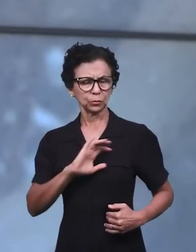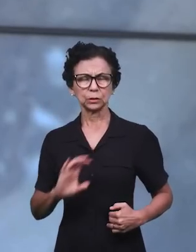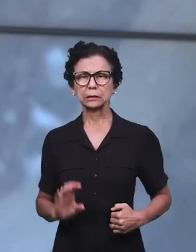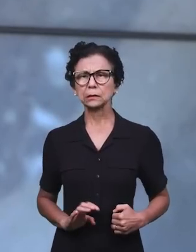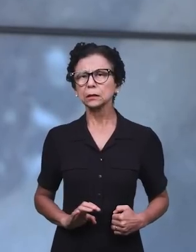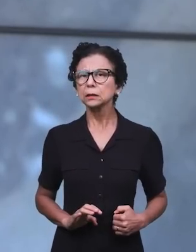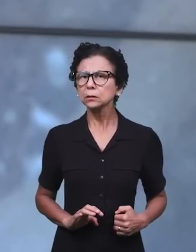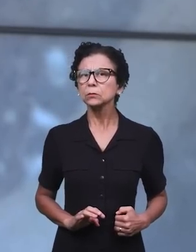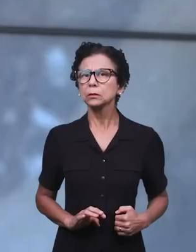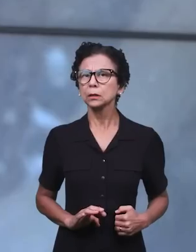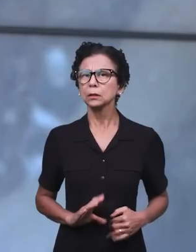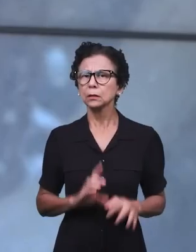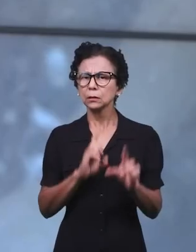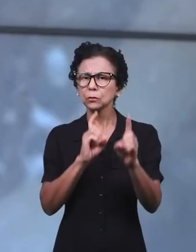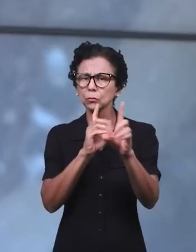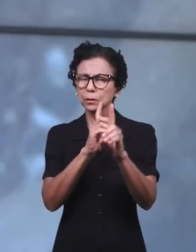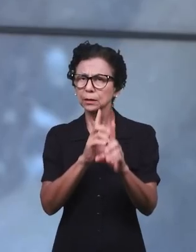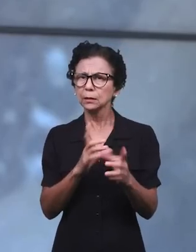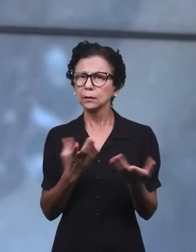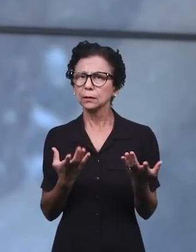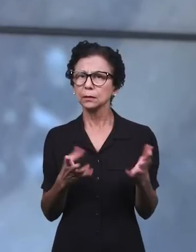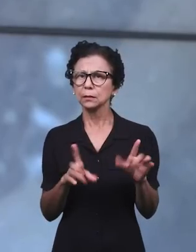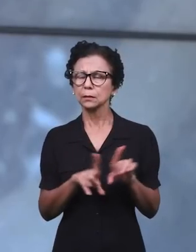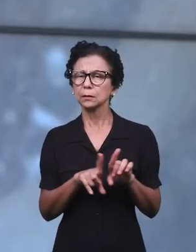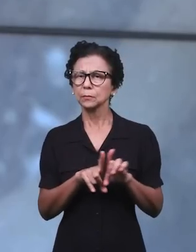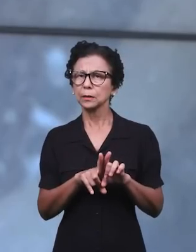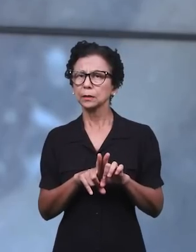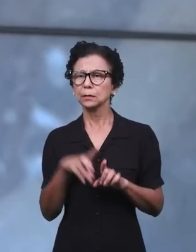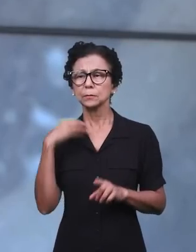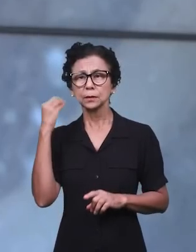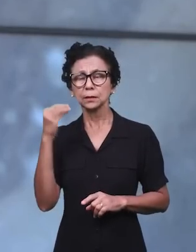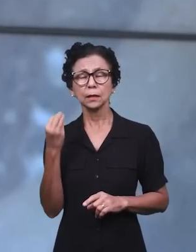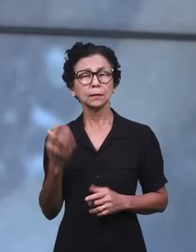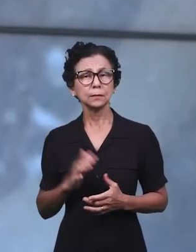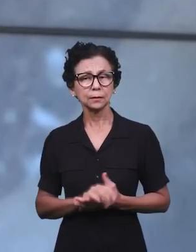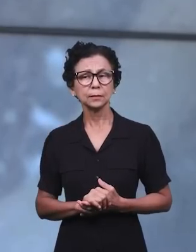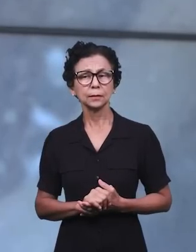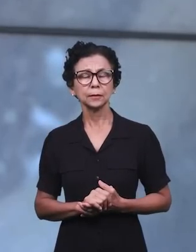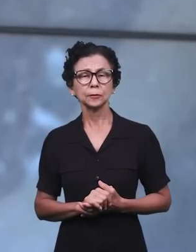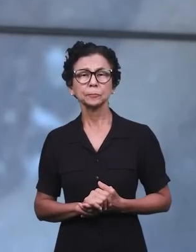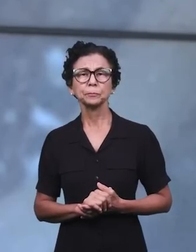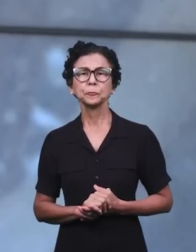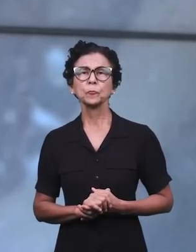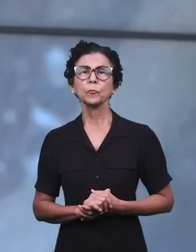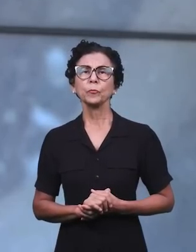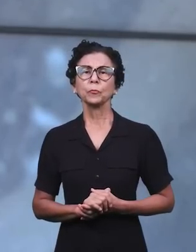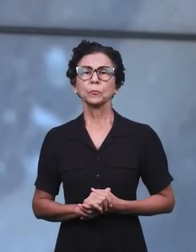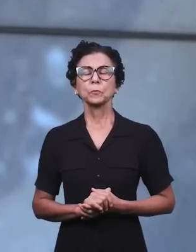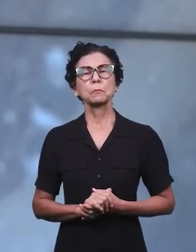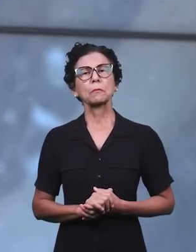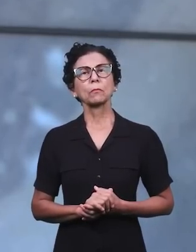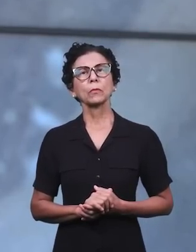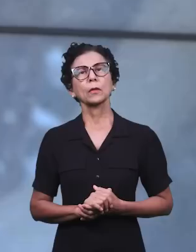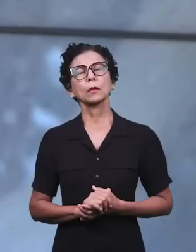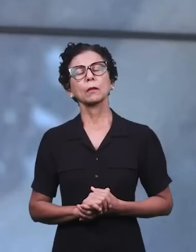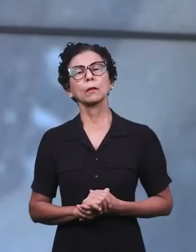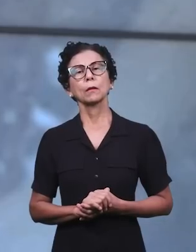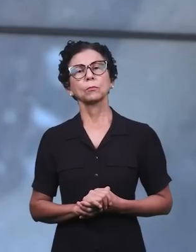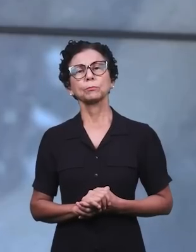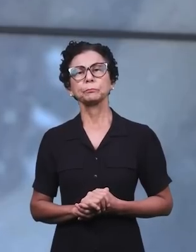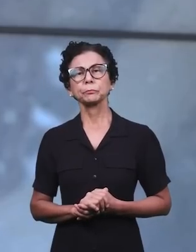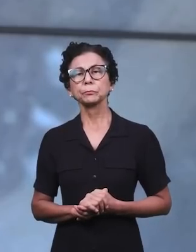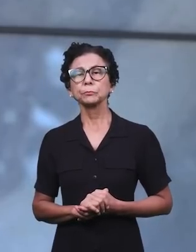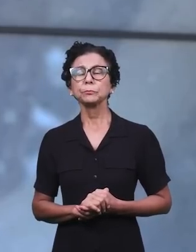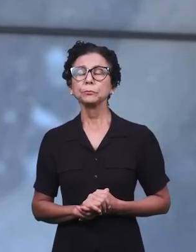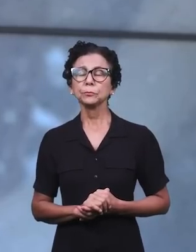uma experiência vivida pela igreja como corpo de Cristo, trouxe esse reflexo para os irmãos aí, e que os